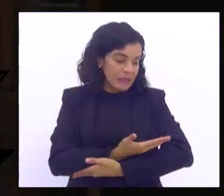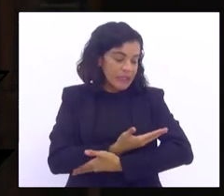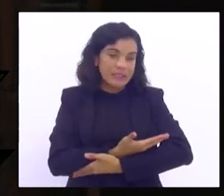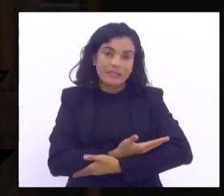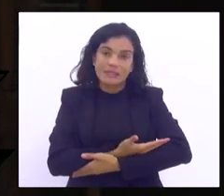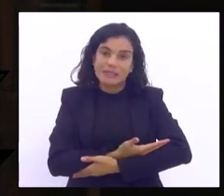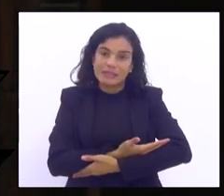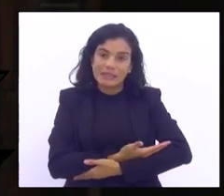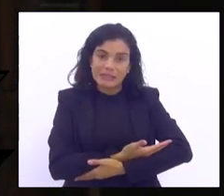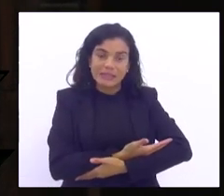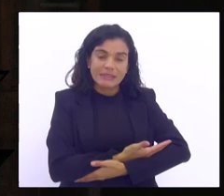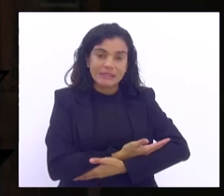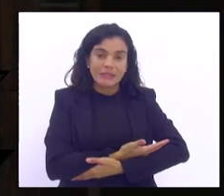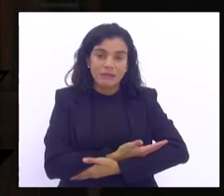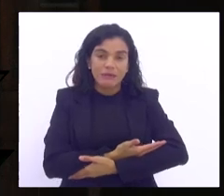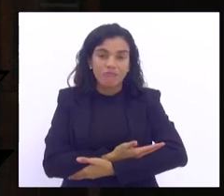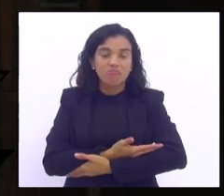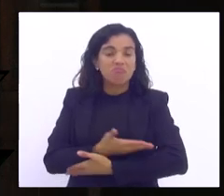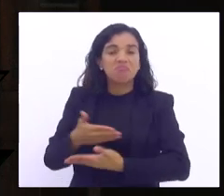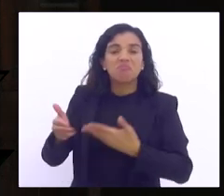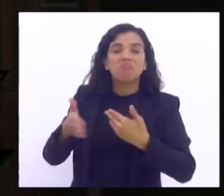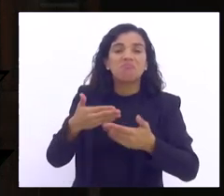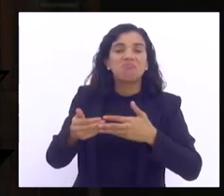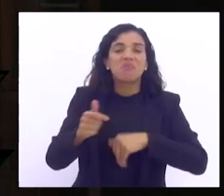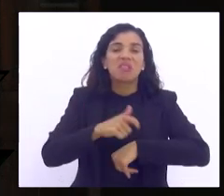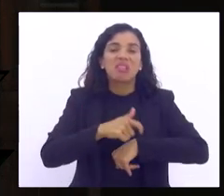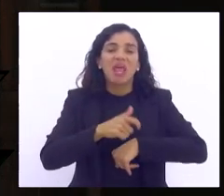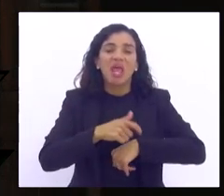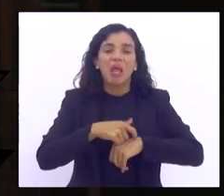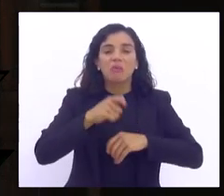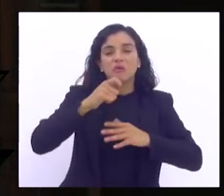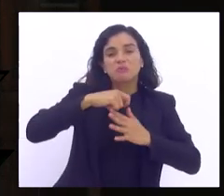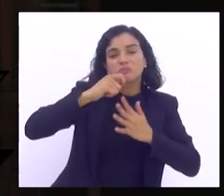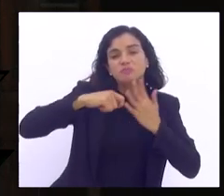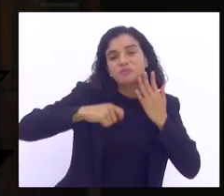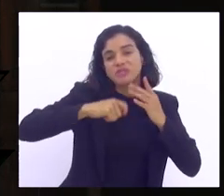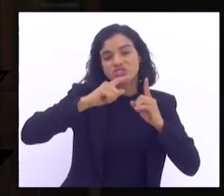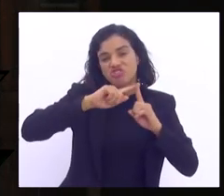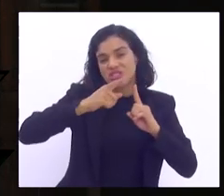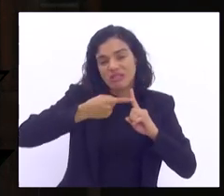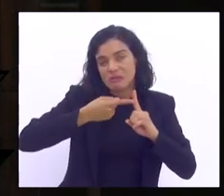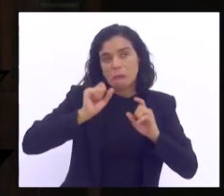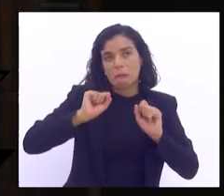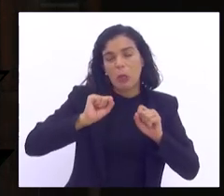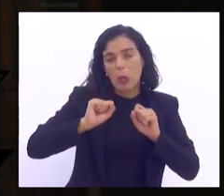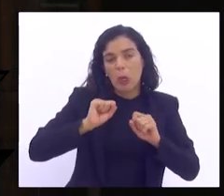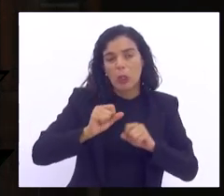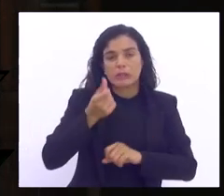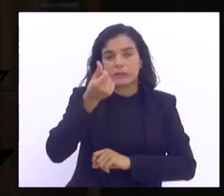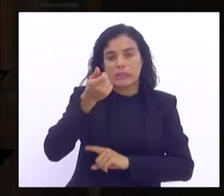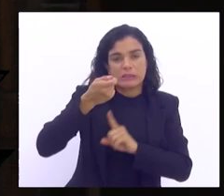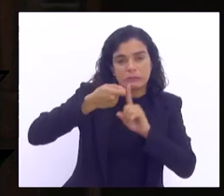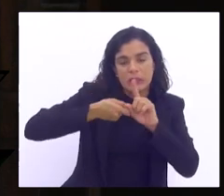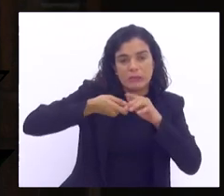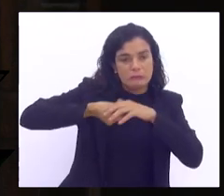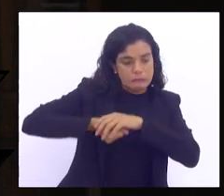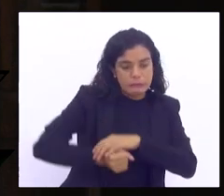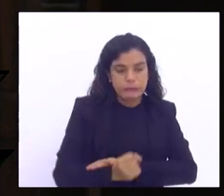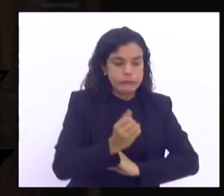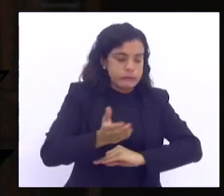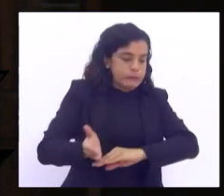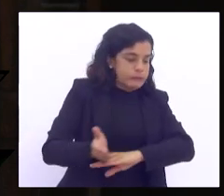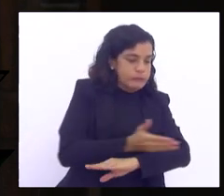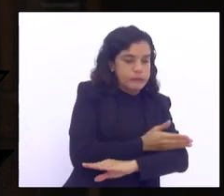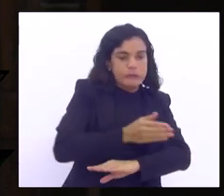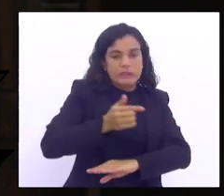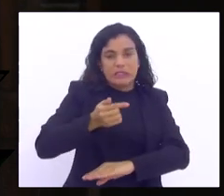após seu nascimento, não importando o tempo da gestação, pode ter um parto até com 6 meses, um parto com 7, com